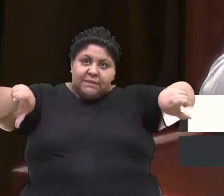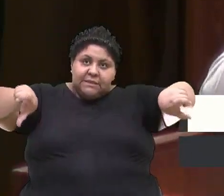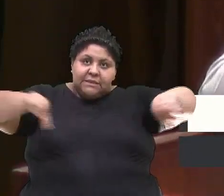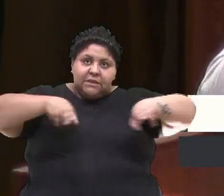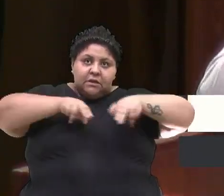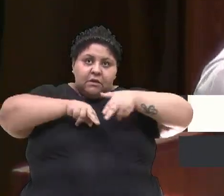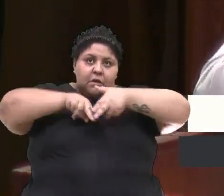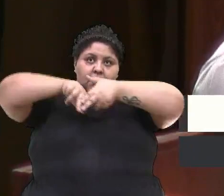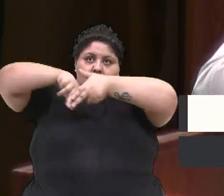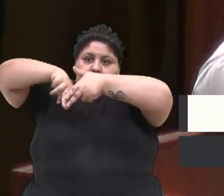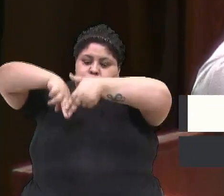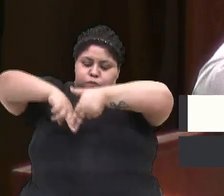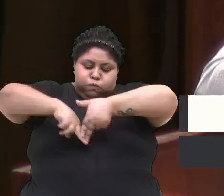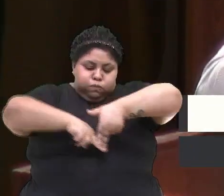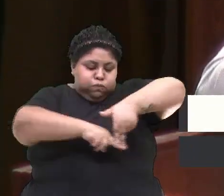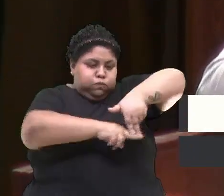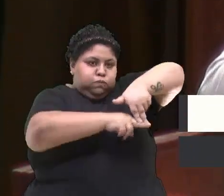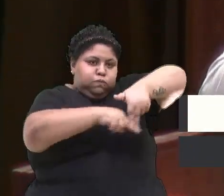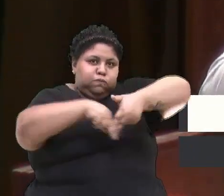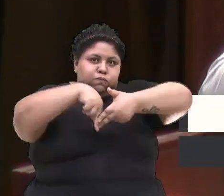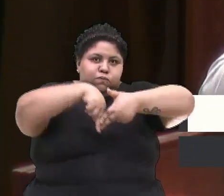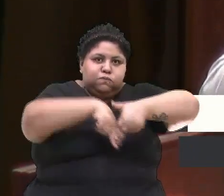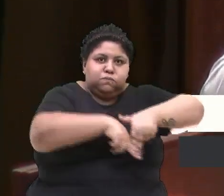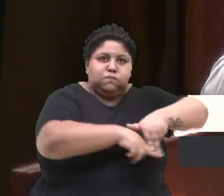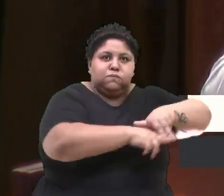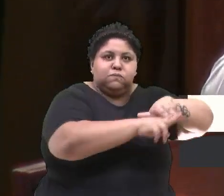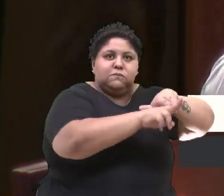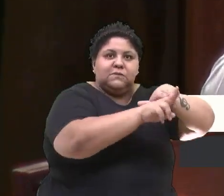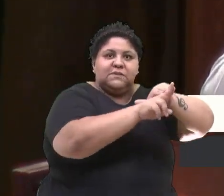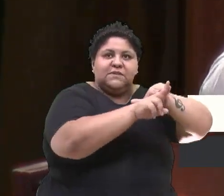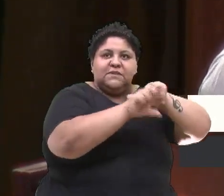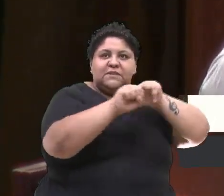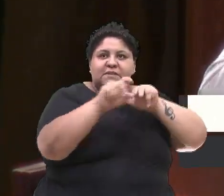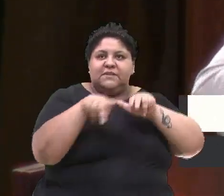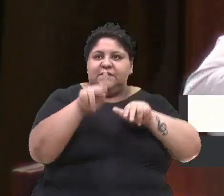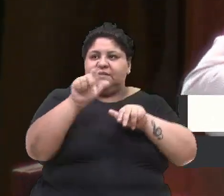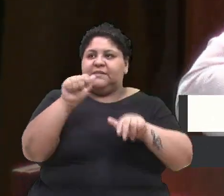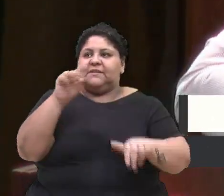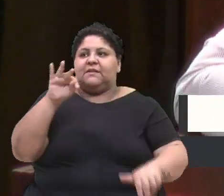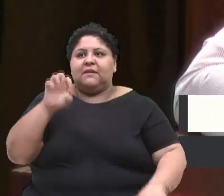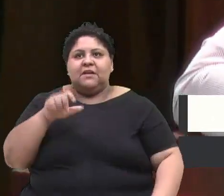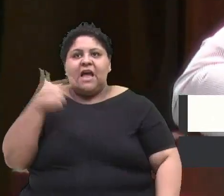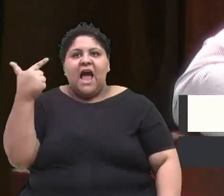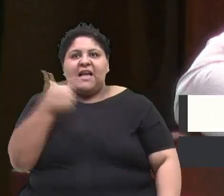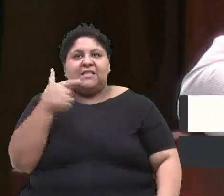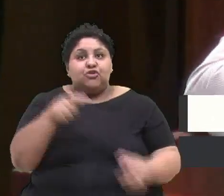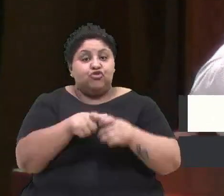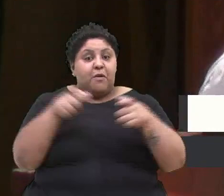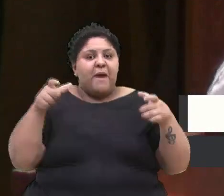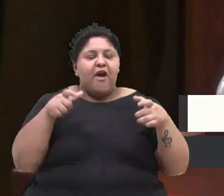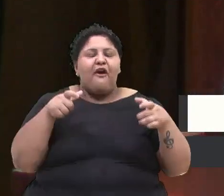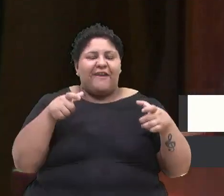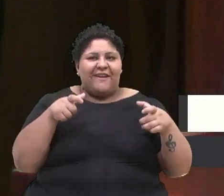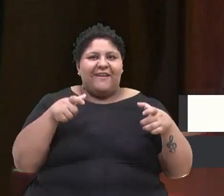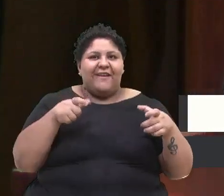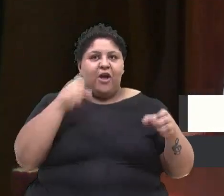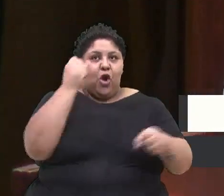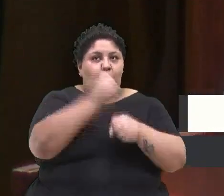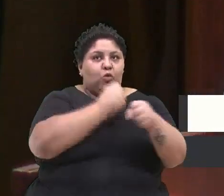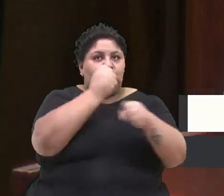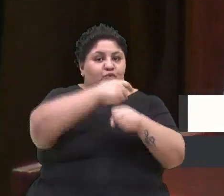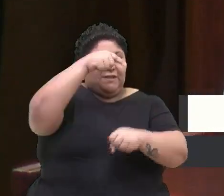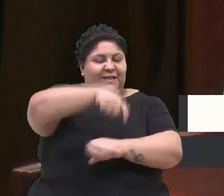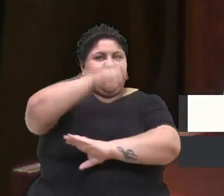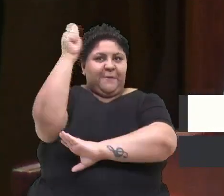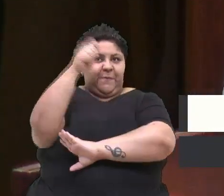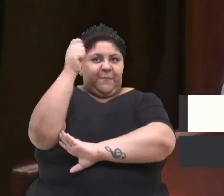2ª maior pista de esportes radicais do estado do Rio Grande do Sul. Então, fica esse alerta, né? Eu já me dispus, tenho uma reunião com o Citon na